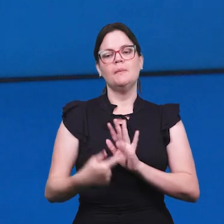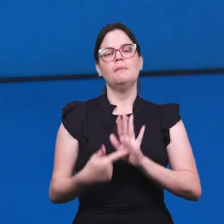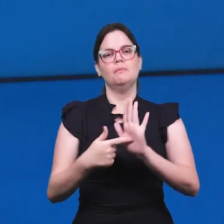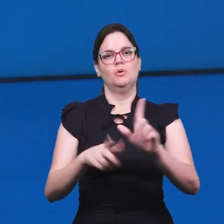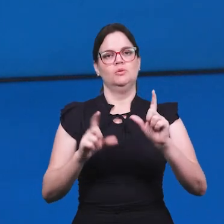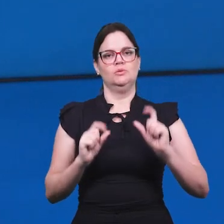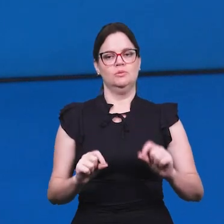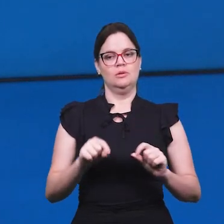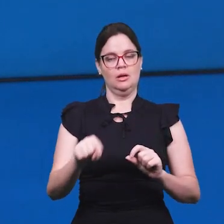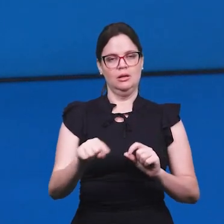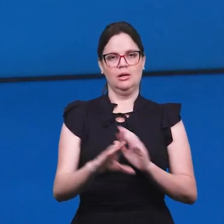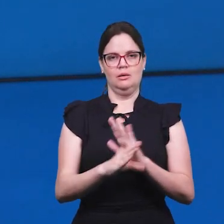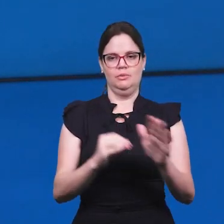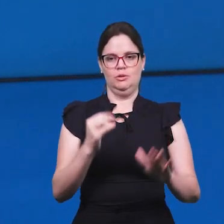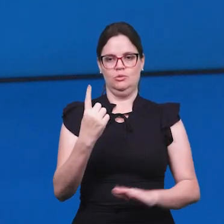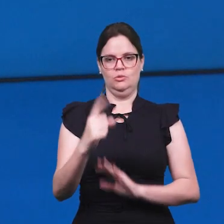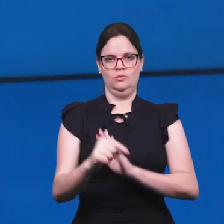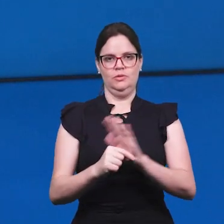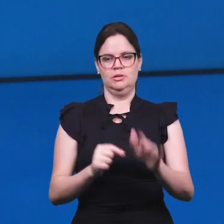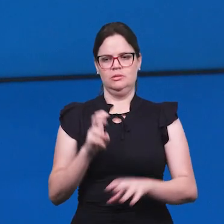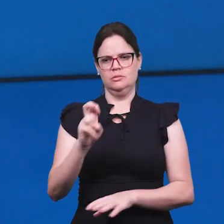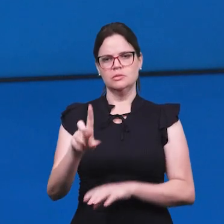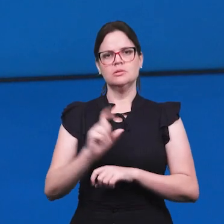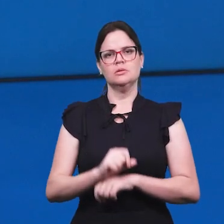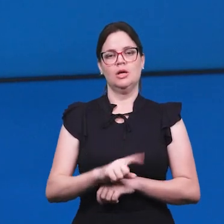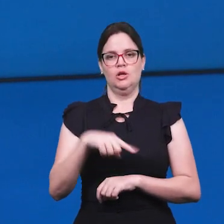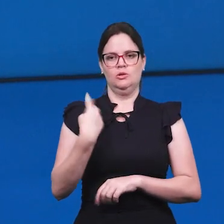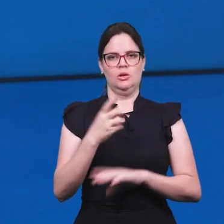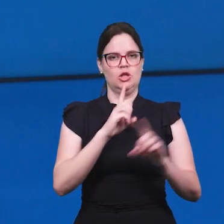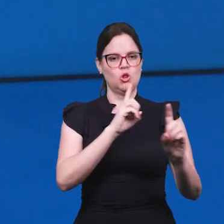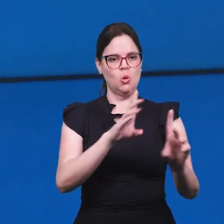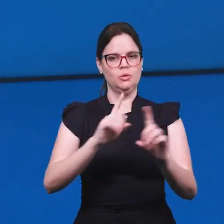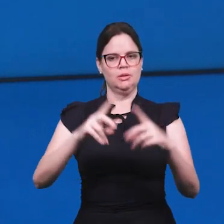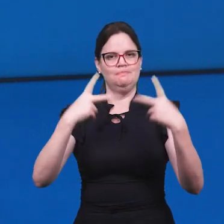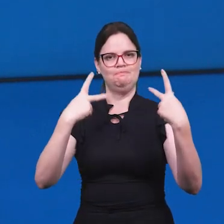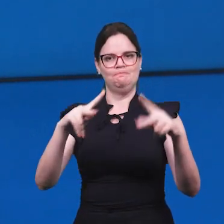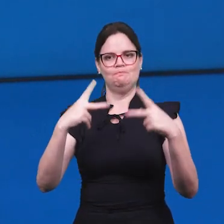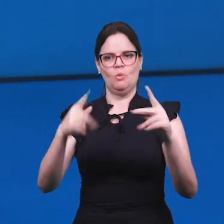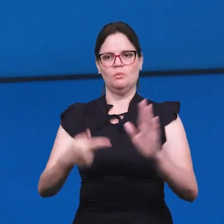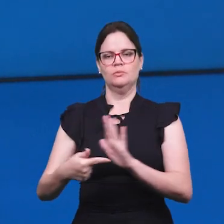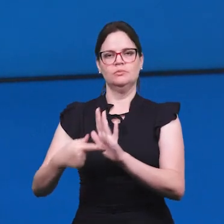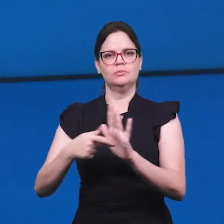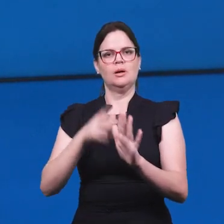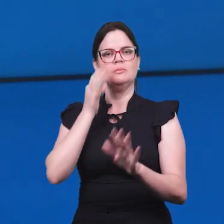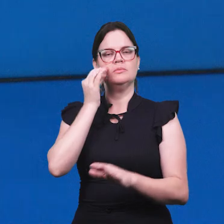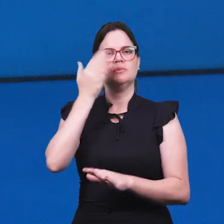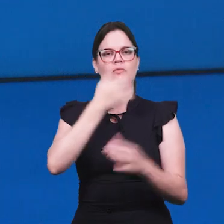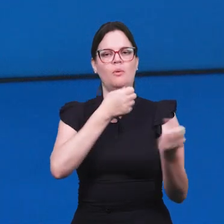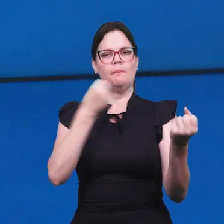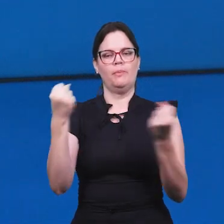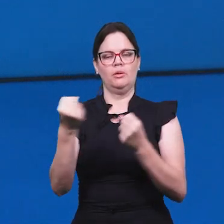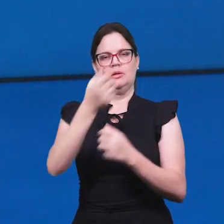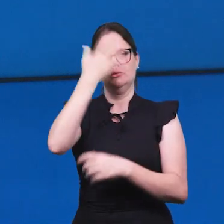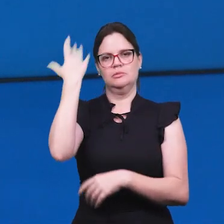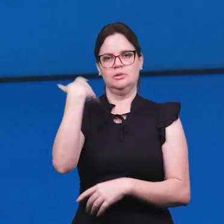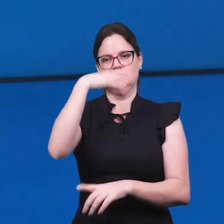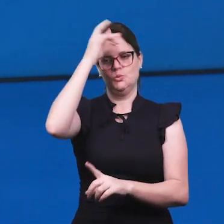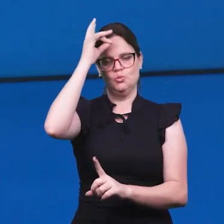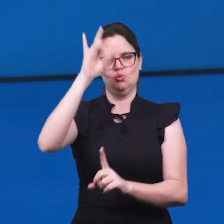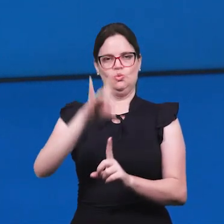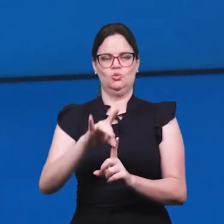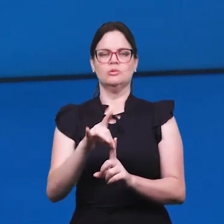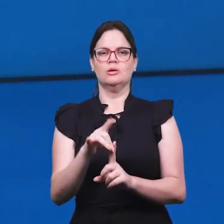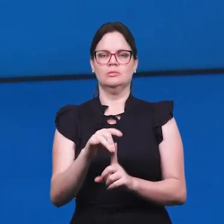cita, mostra que o Evangelho ele é pregado através de demonstração de poder,